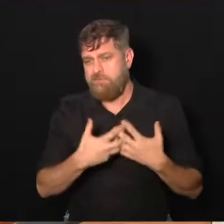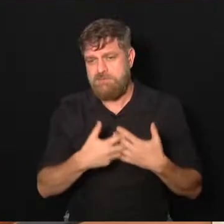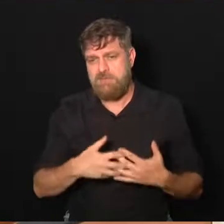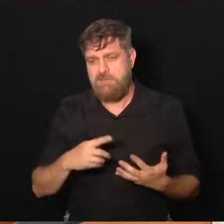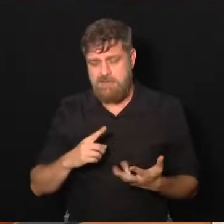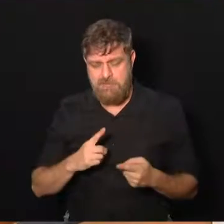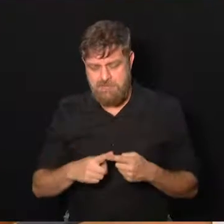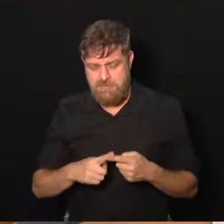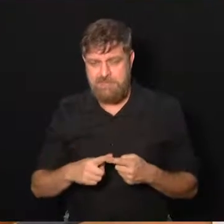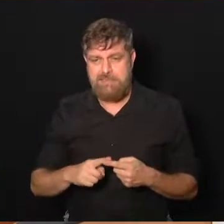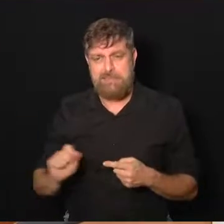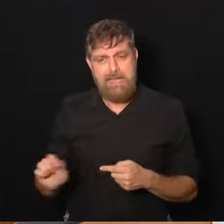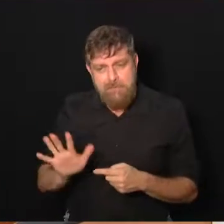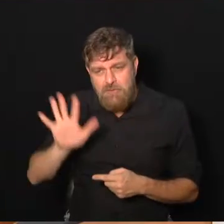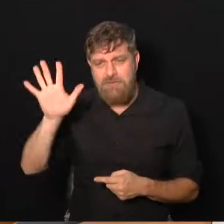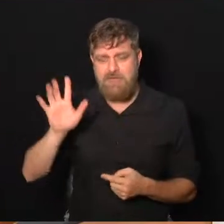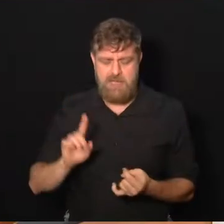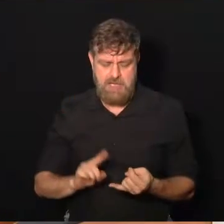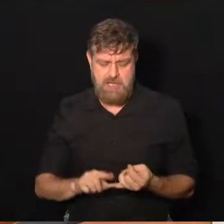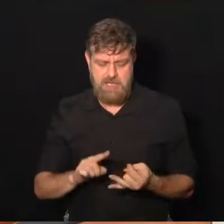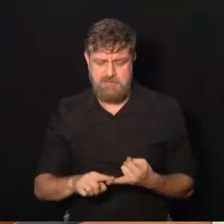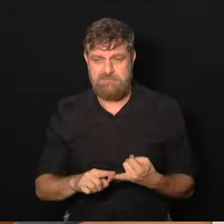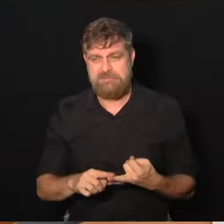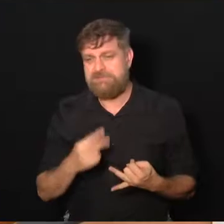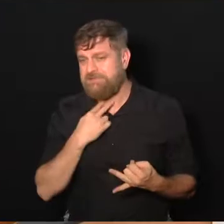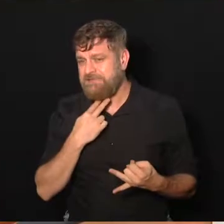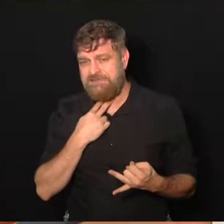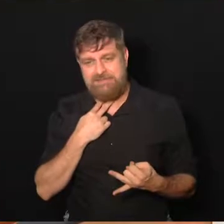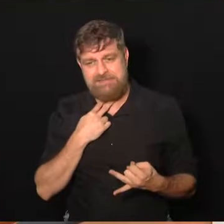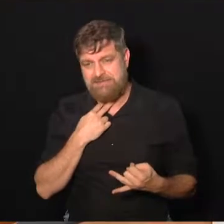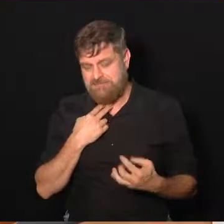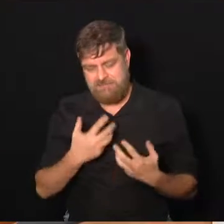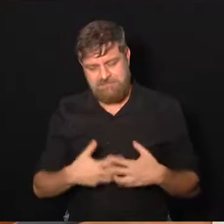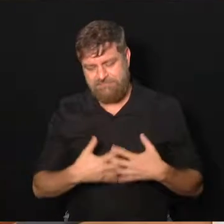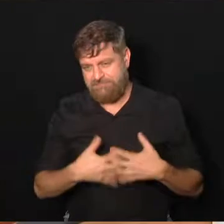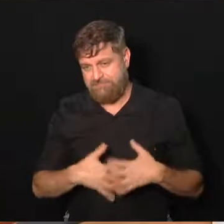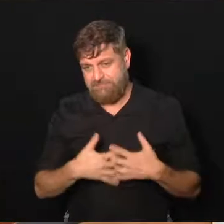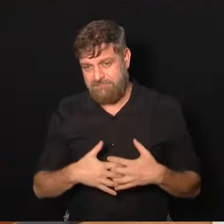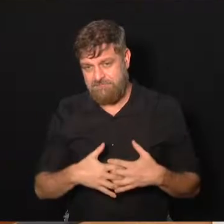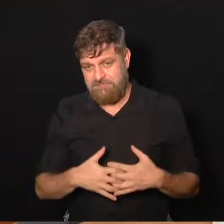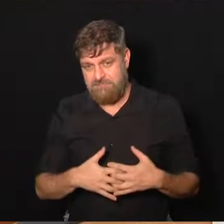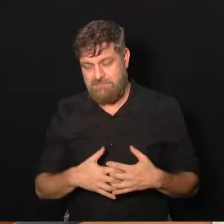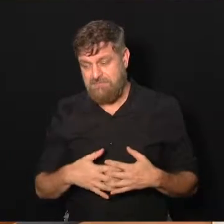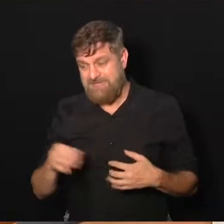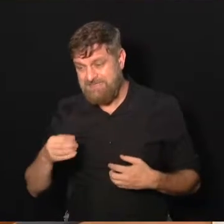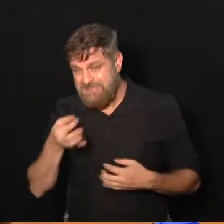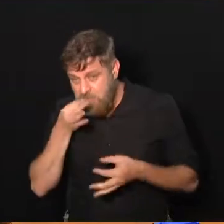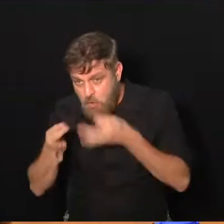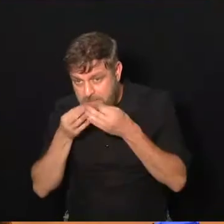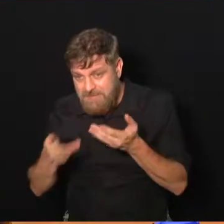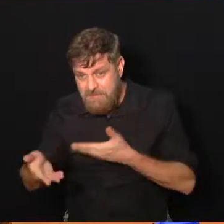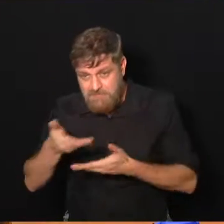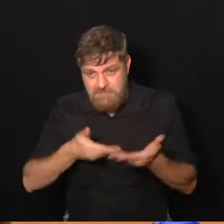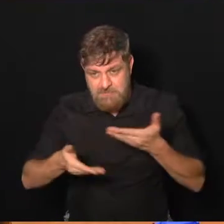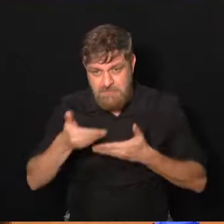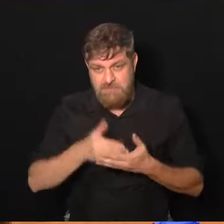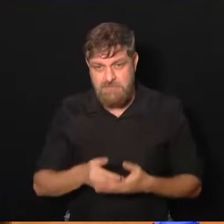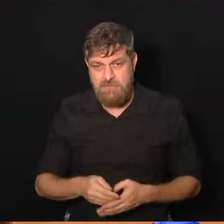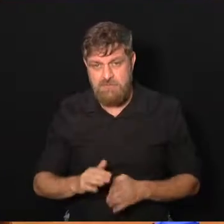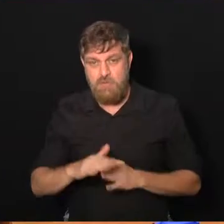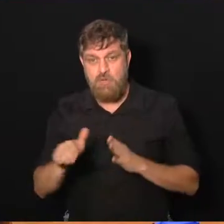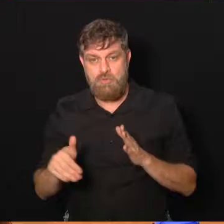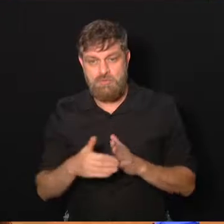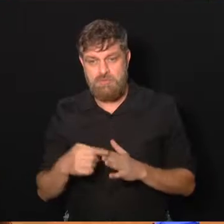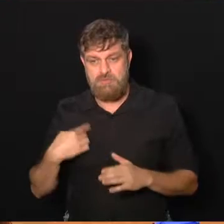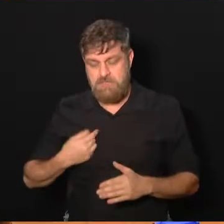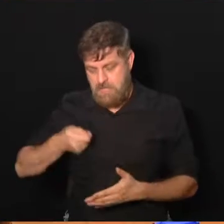porque ou custa caro, ou porque não tem como se fazer isso, tal. Eles participarem. Tudo que nasce de cima para baixo